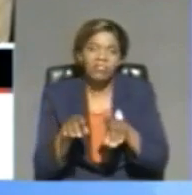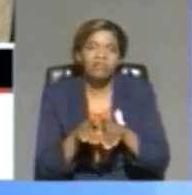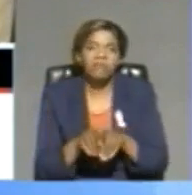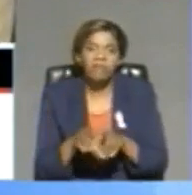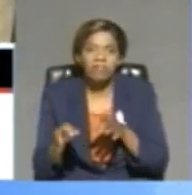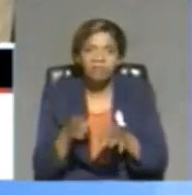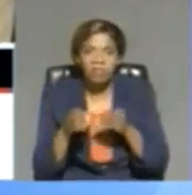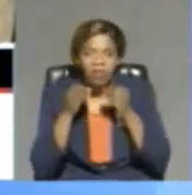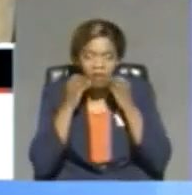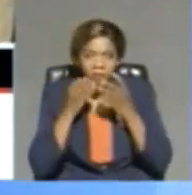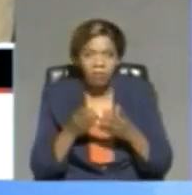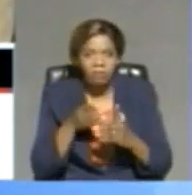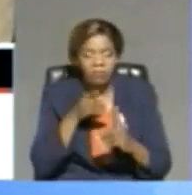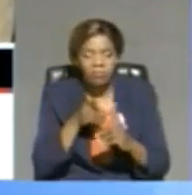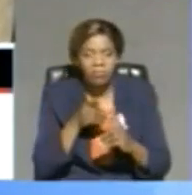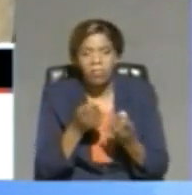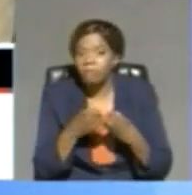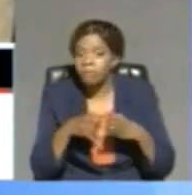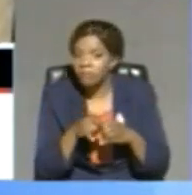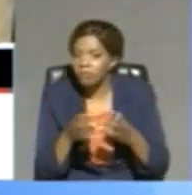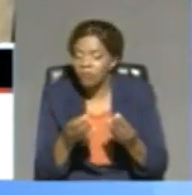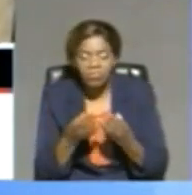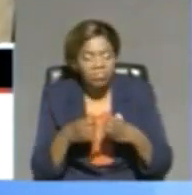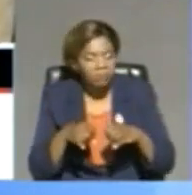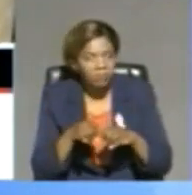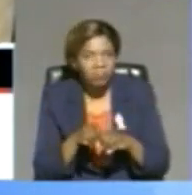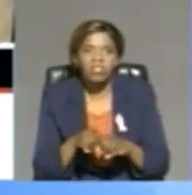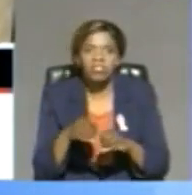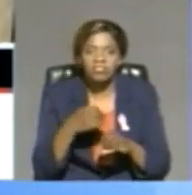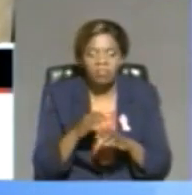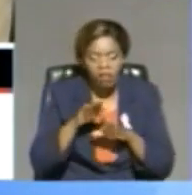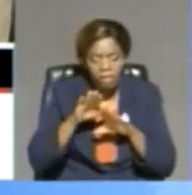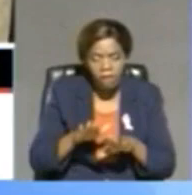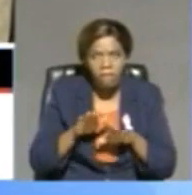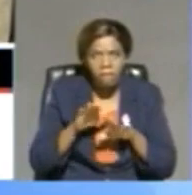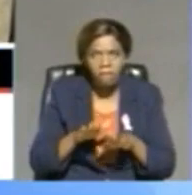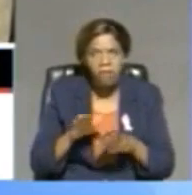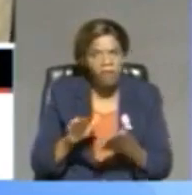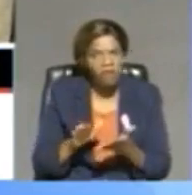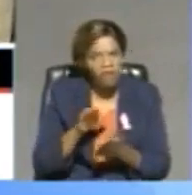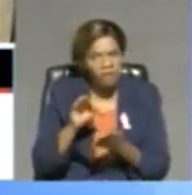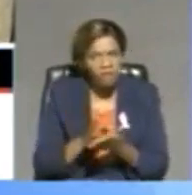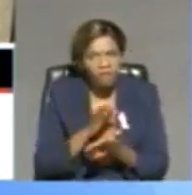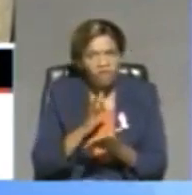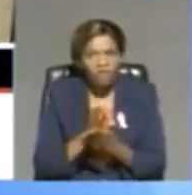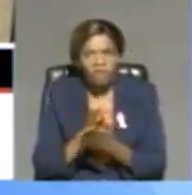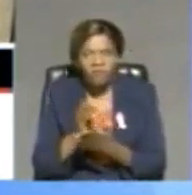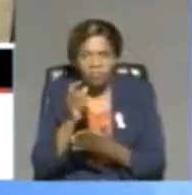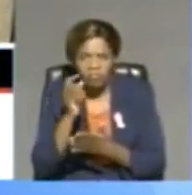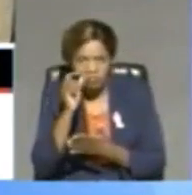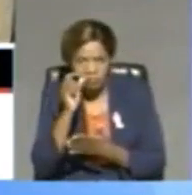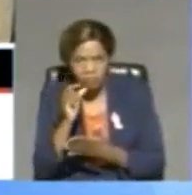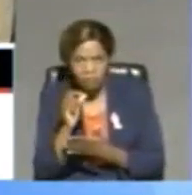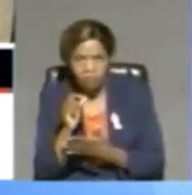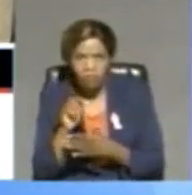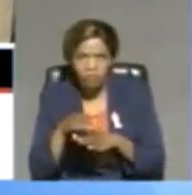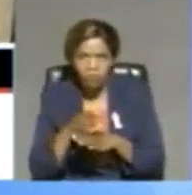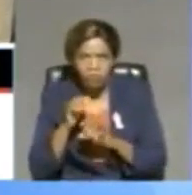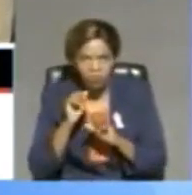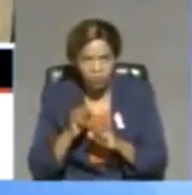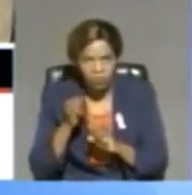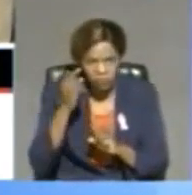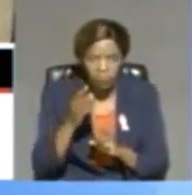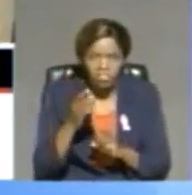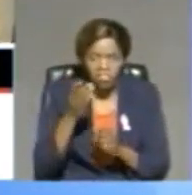é importante que tenhamos um pouco mais de paciência, faltam poucos dias, e aí sim saberemos através